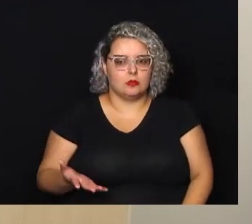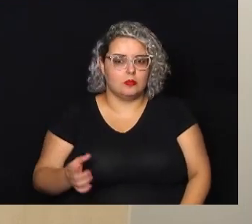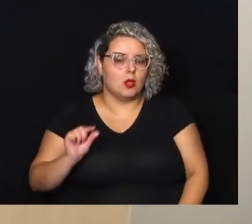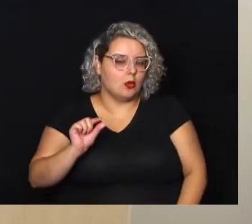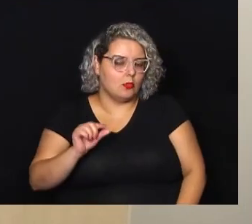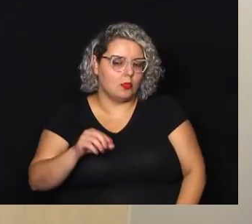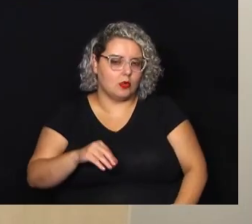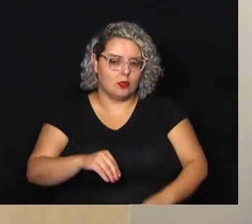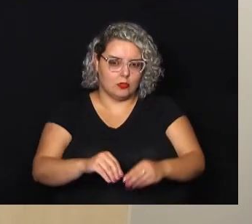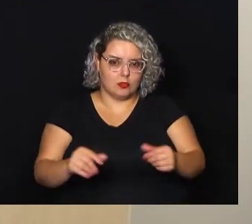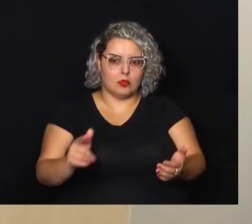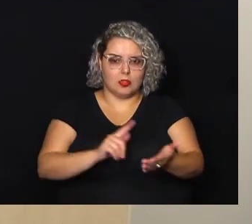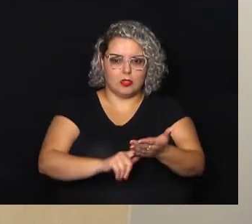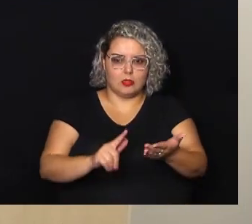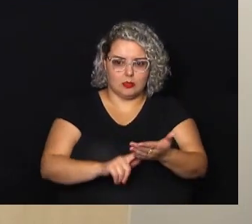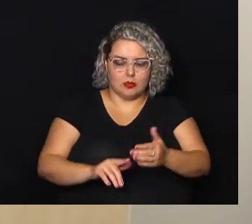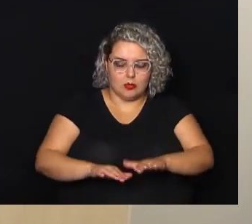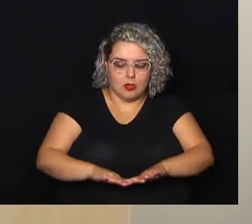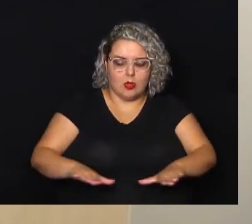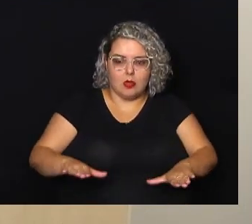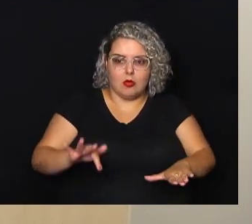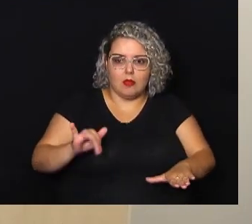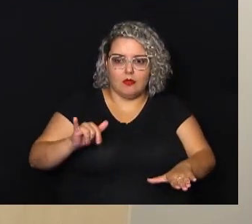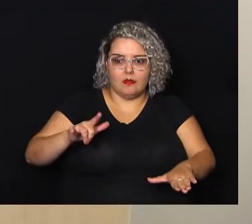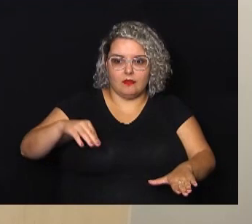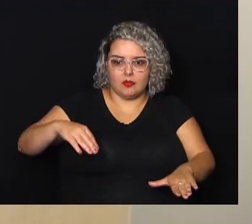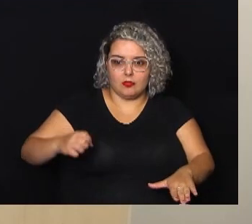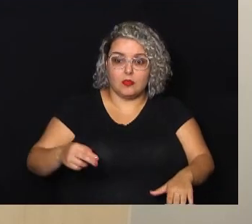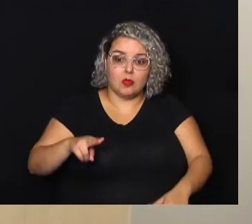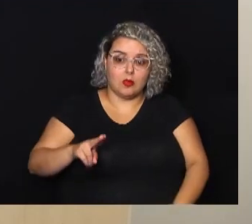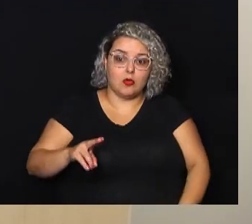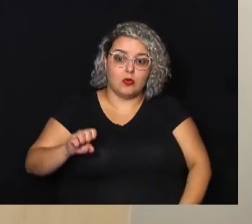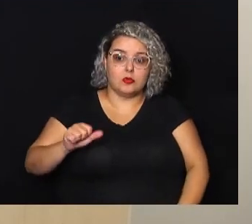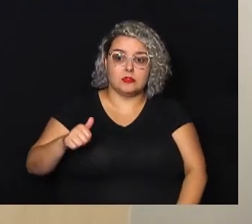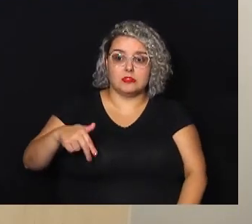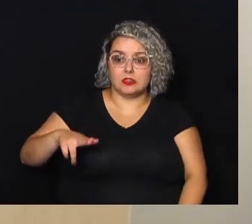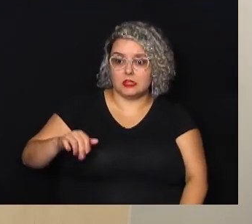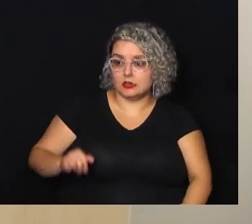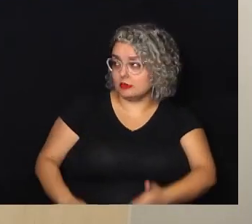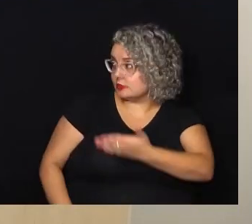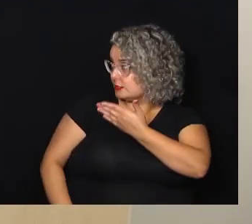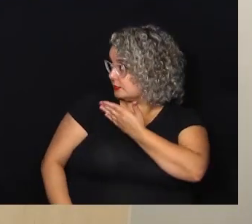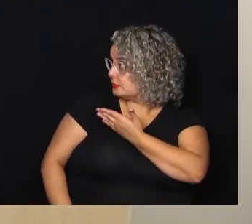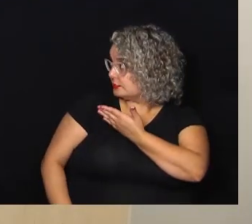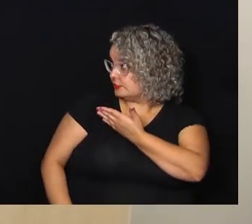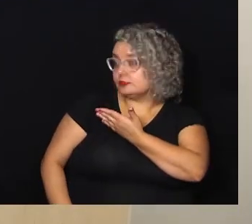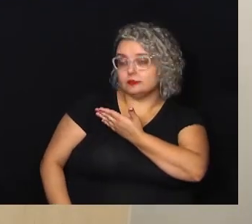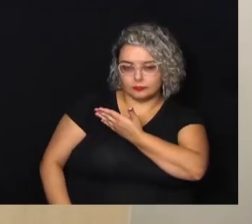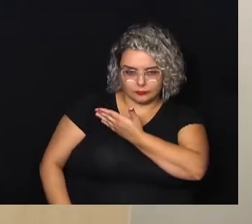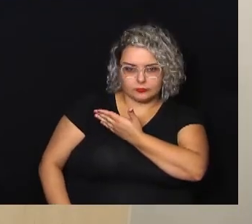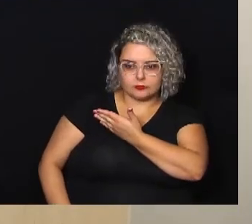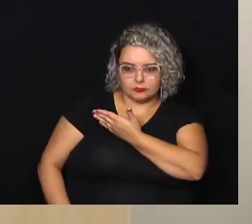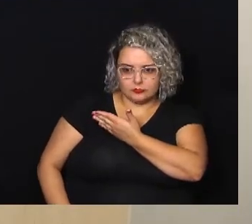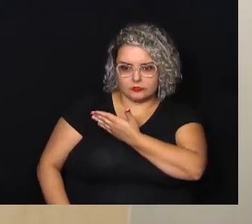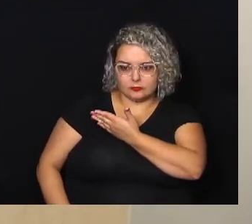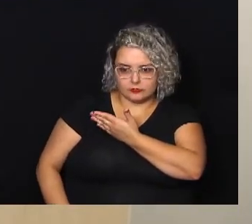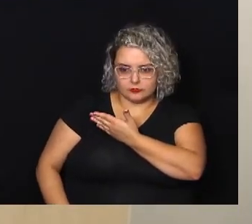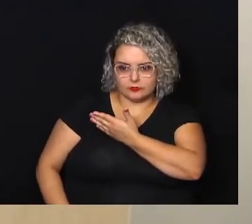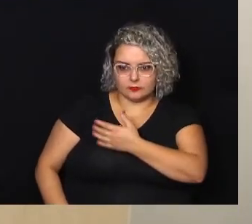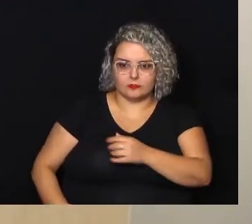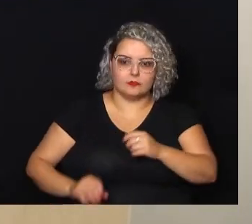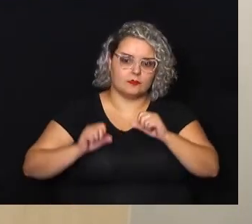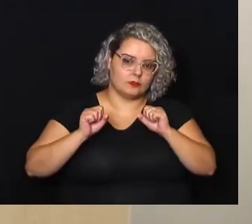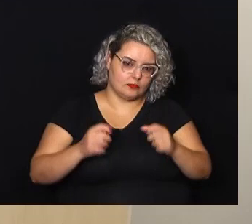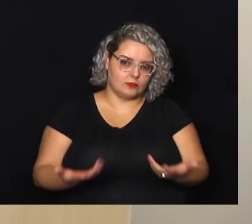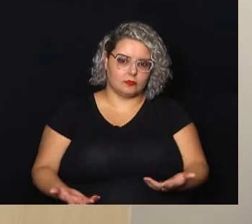farinha. Mas para ser uma forma limpa, fácil, ou plástico filme, ou esses saquinhos de alimentos, que são esses rolinhos aqui. E